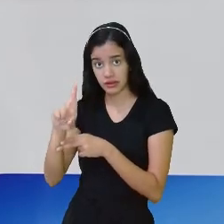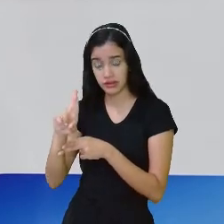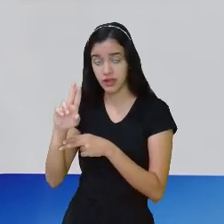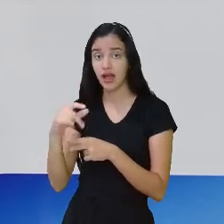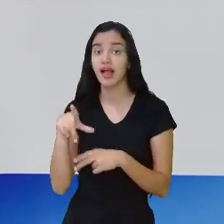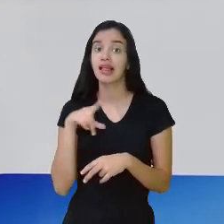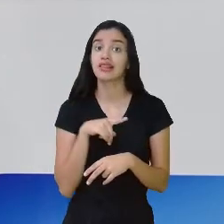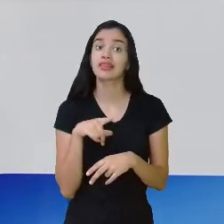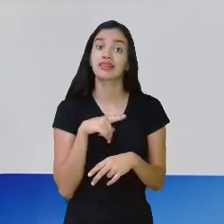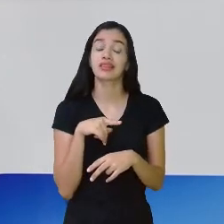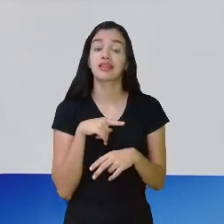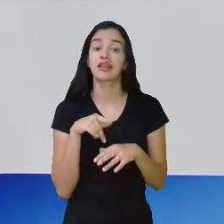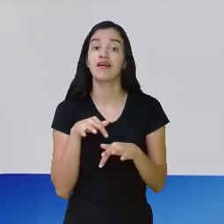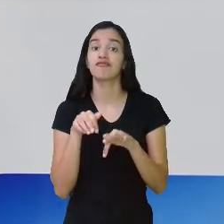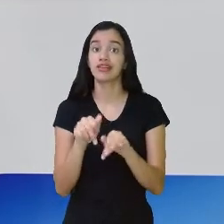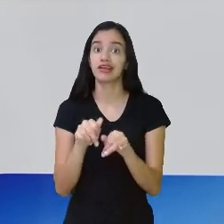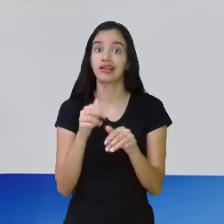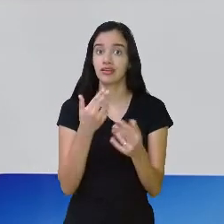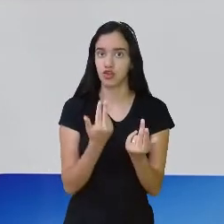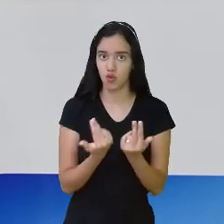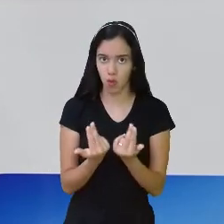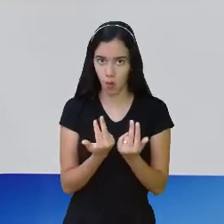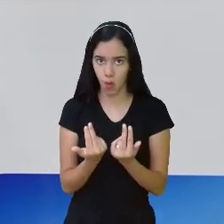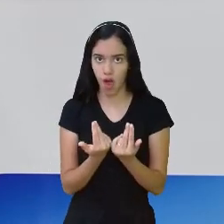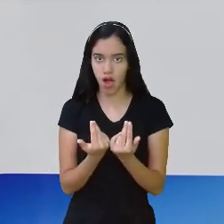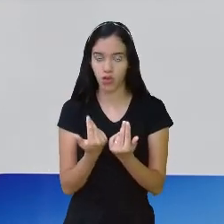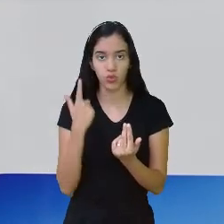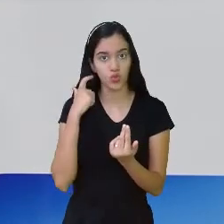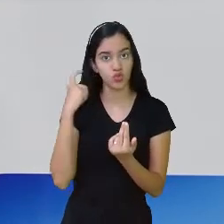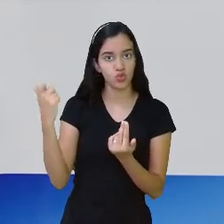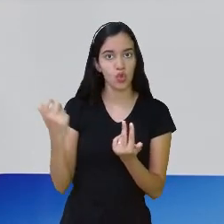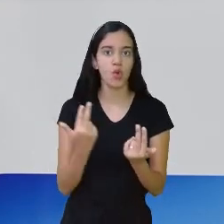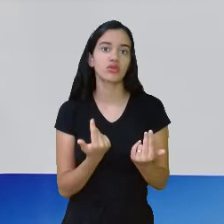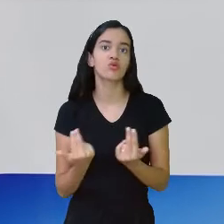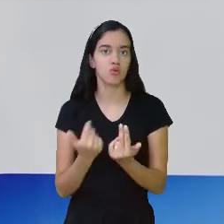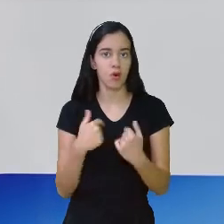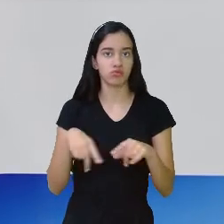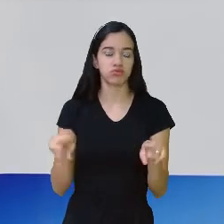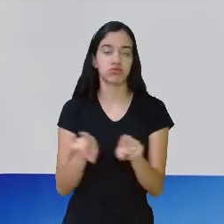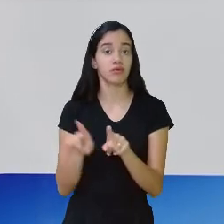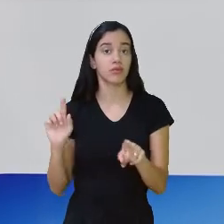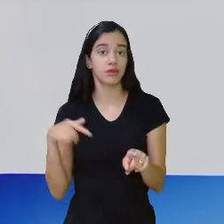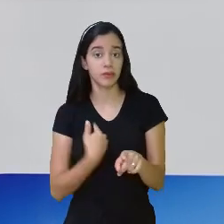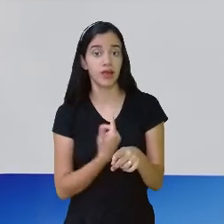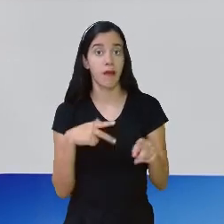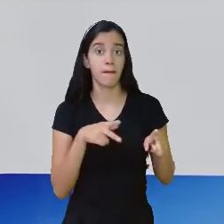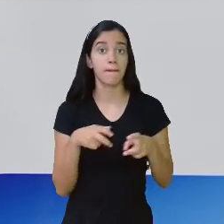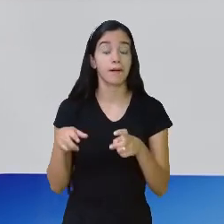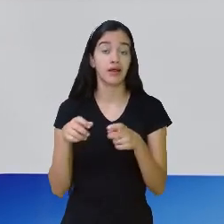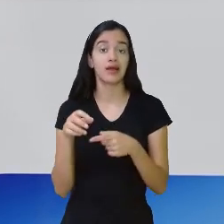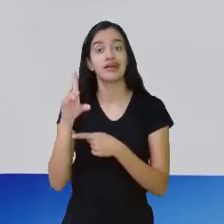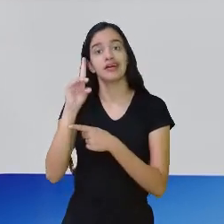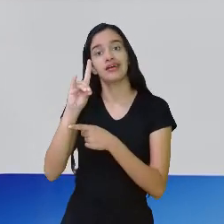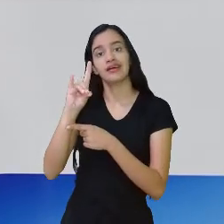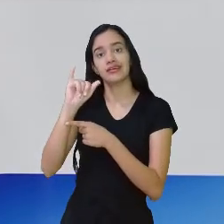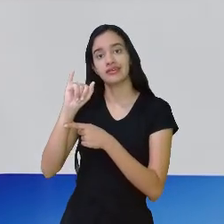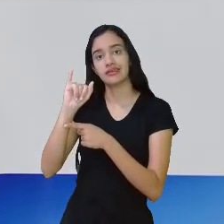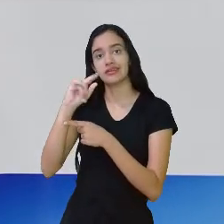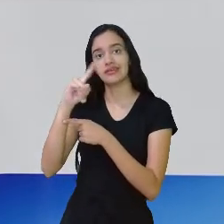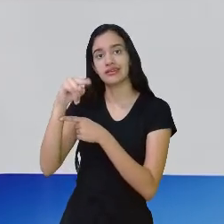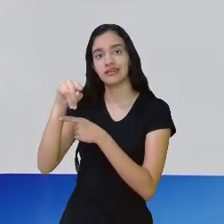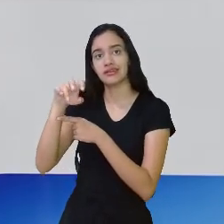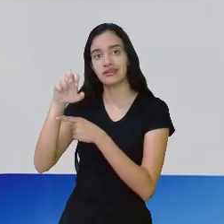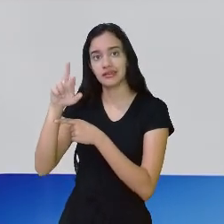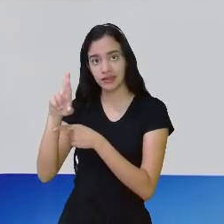mesma terminação, o mesmo som. Então, a gente pode perceber aí, dizer,